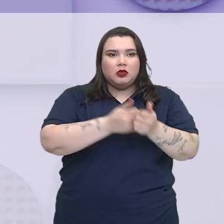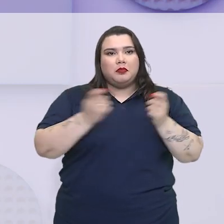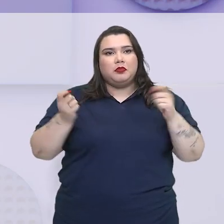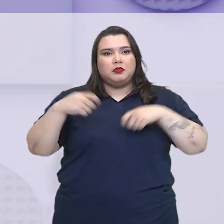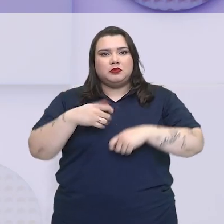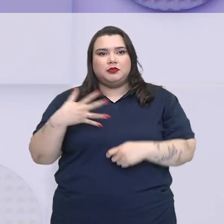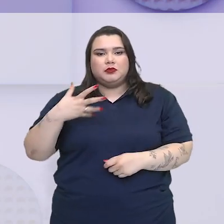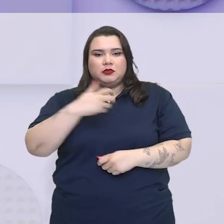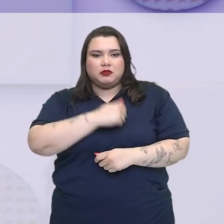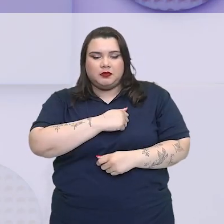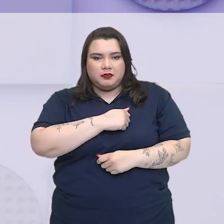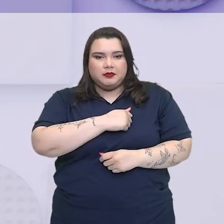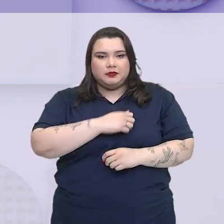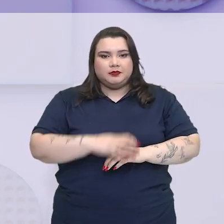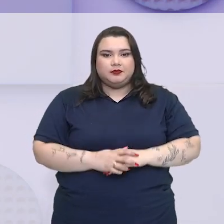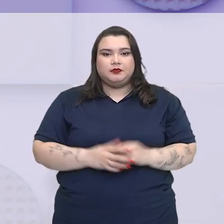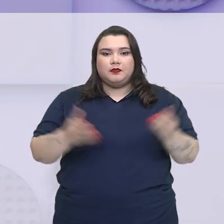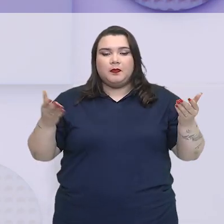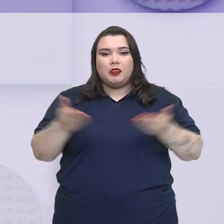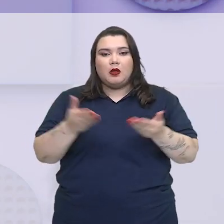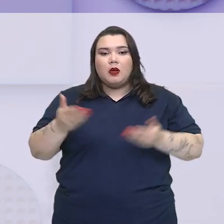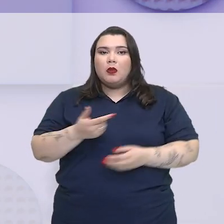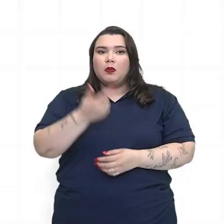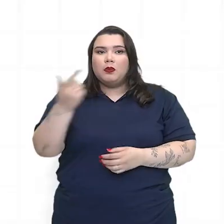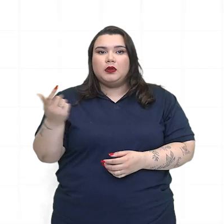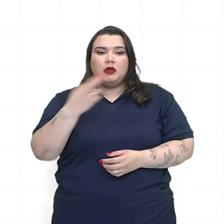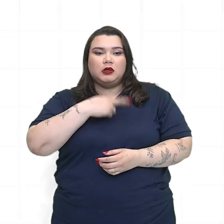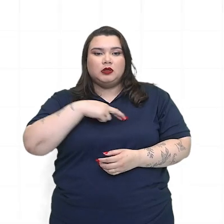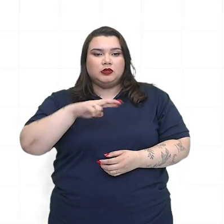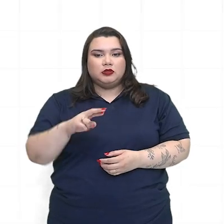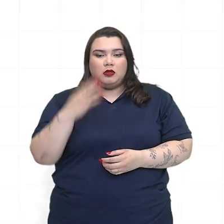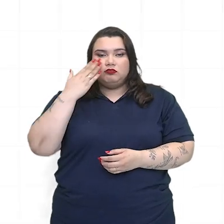Império Romano. Vamos ver agora o hinduísmo.